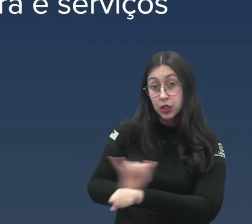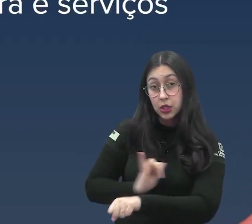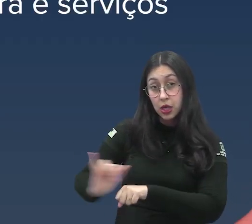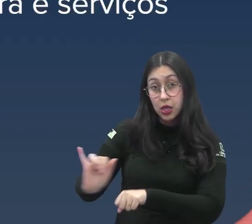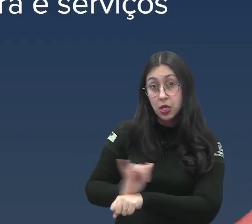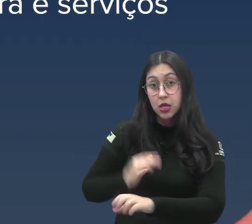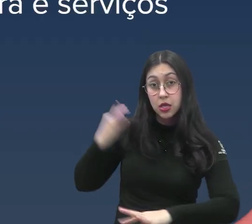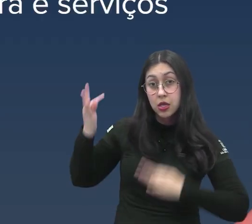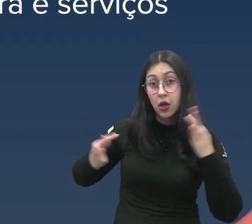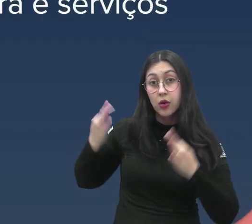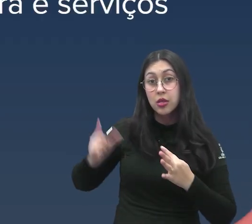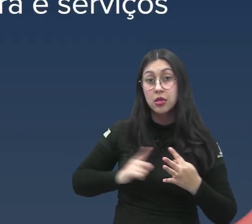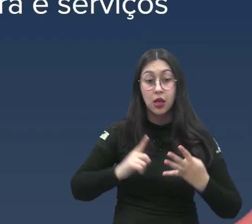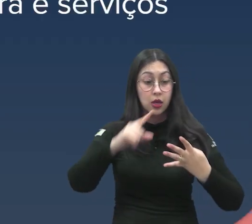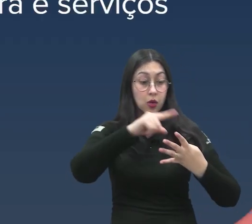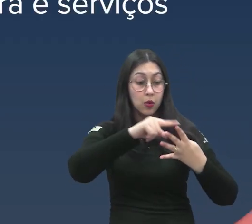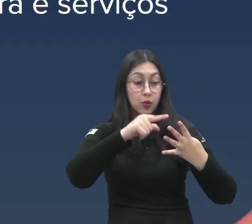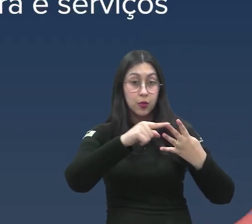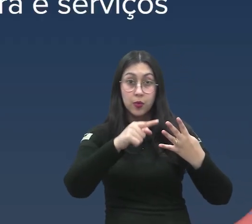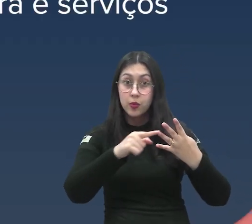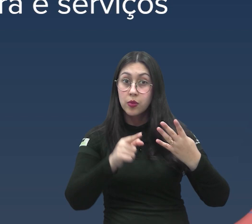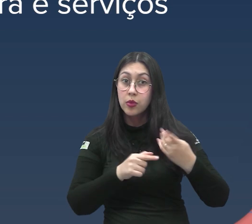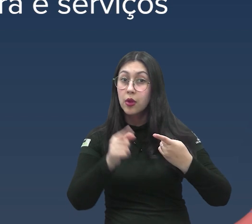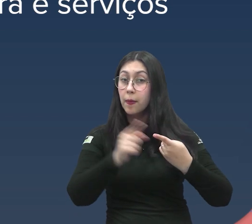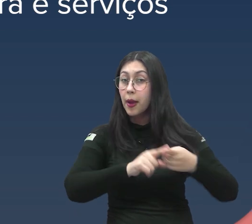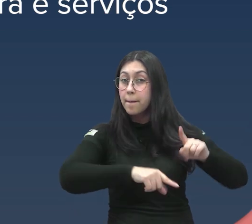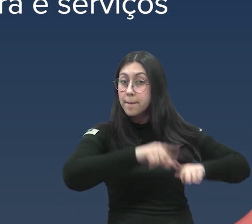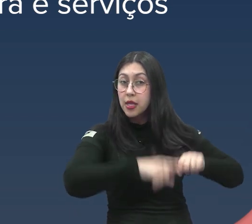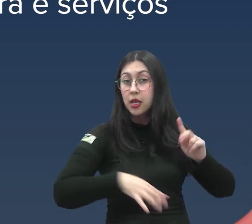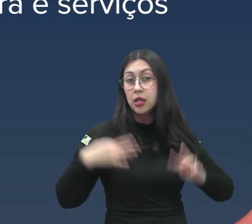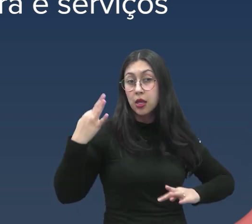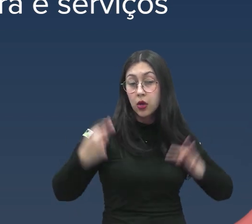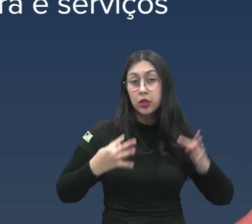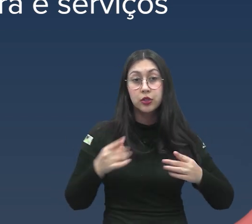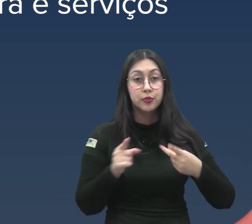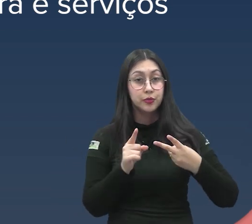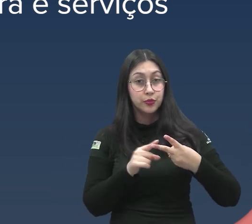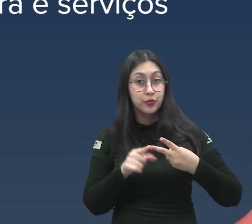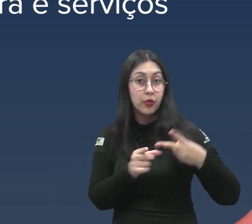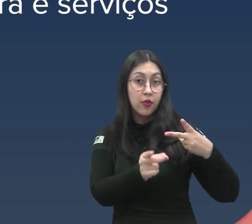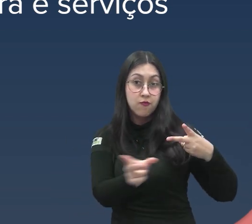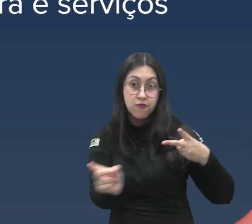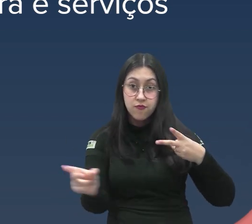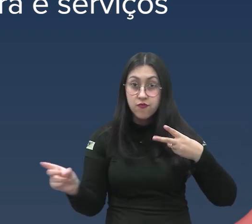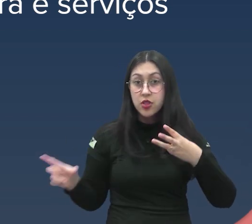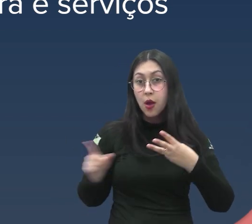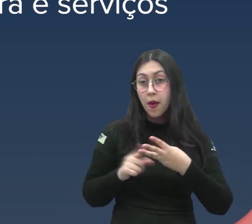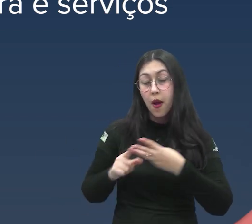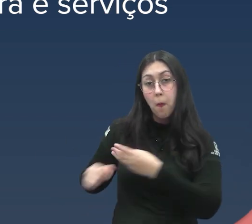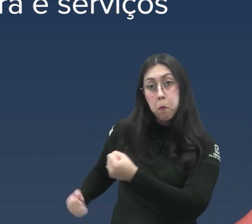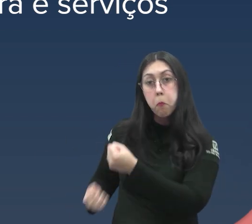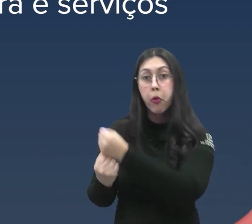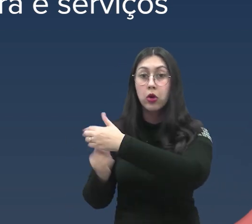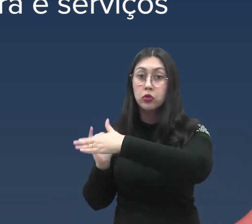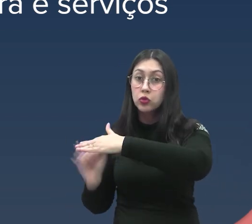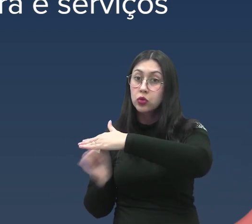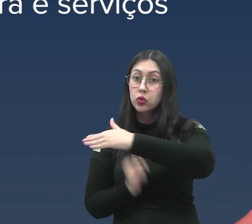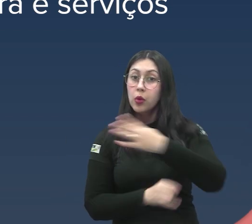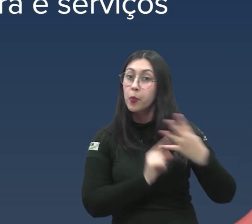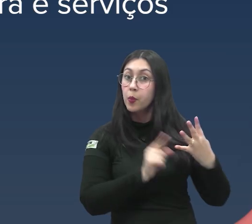Plano Diretor de Turismo está dividido em 4 eixos: produtos turísticos, comercialização,